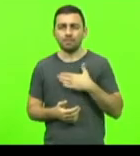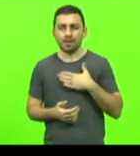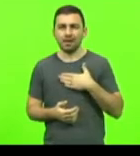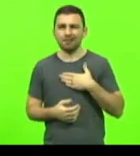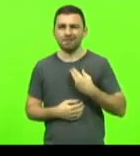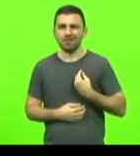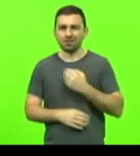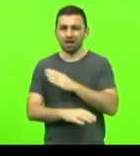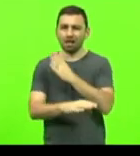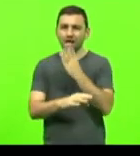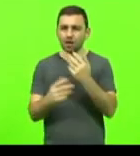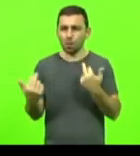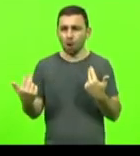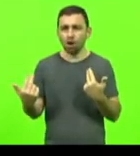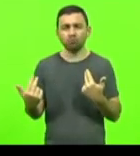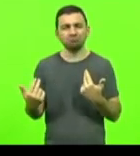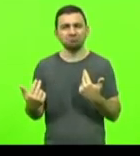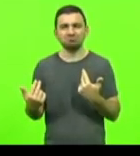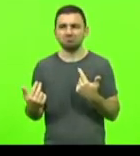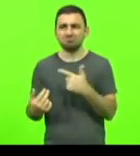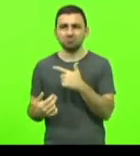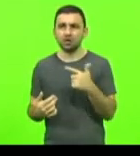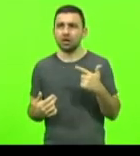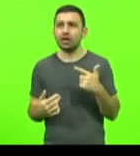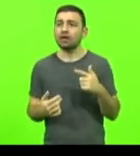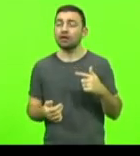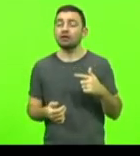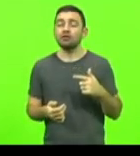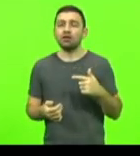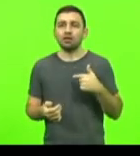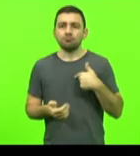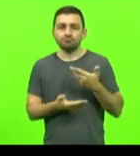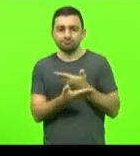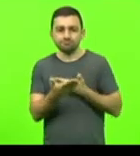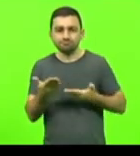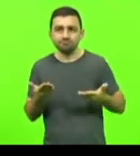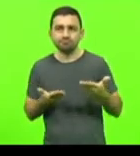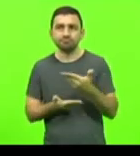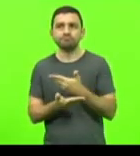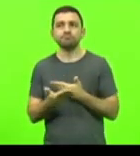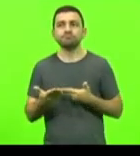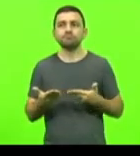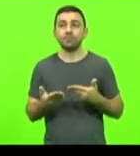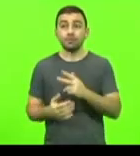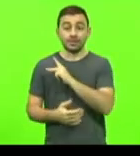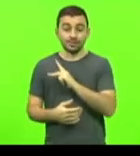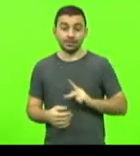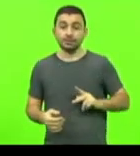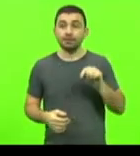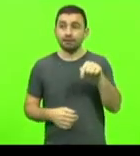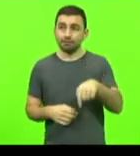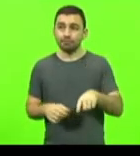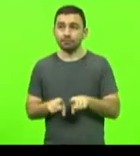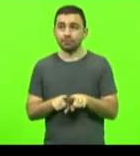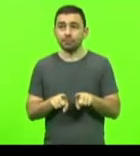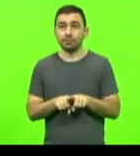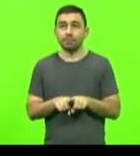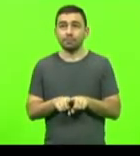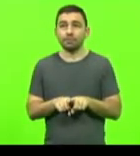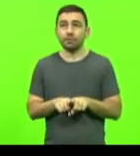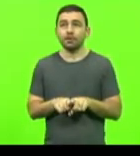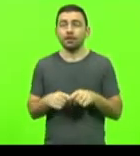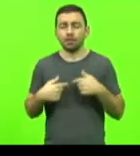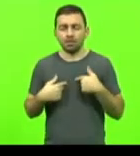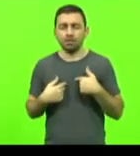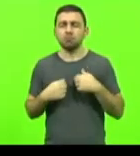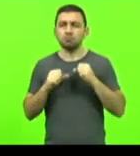vida, e tive a oportunidade de compartilhar com ele a presidência da casa. Por isso, eu posso